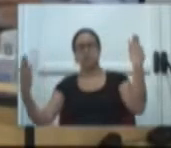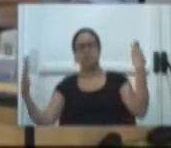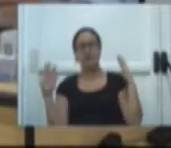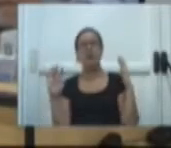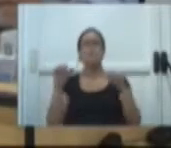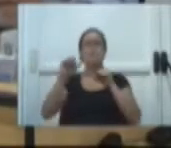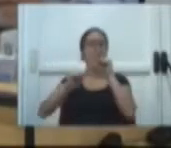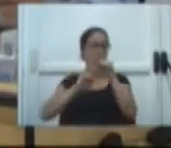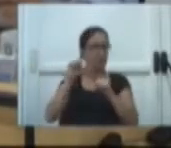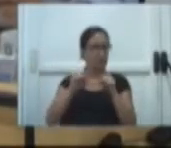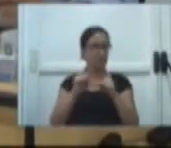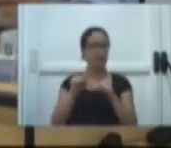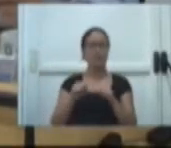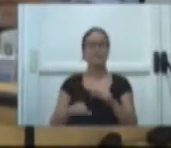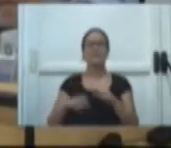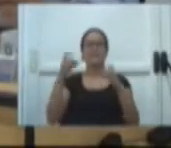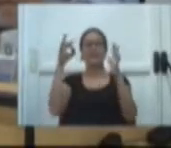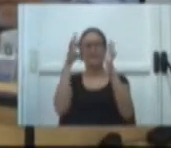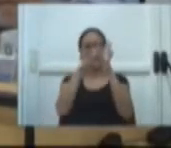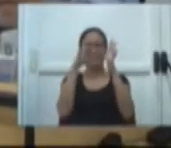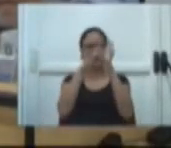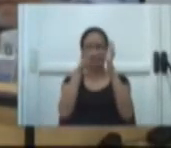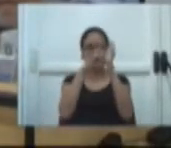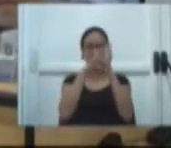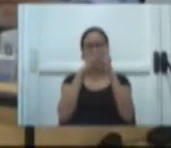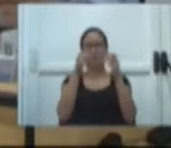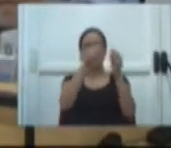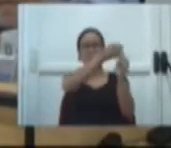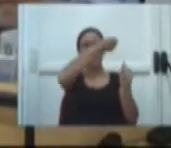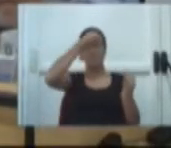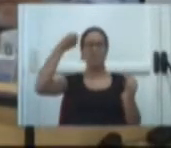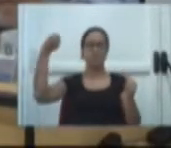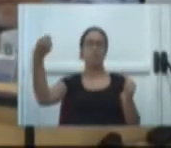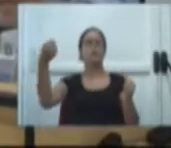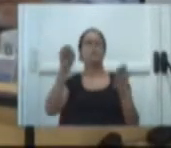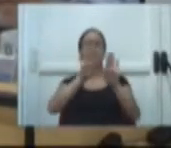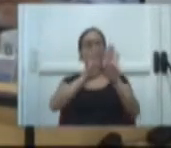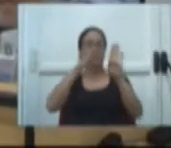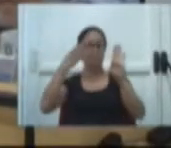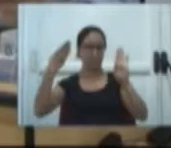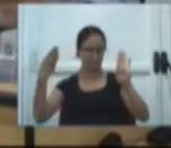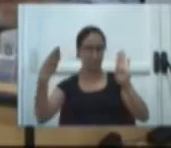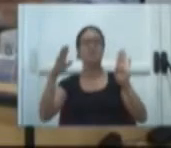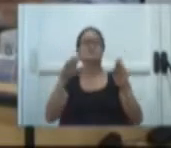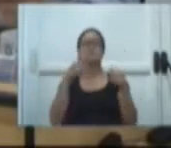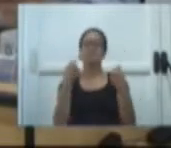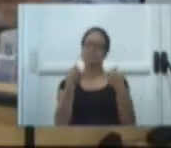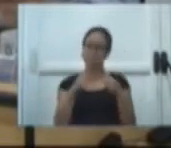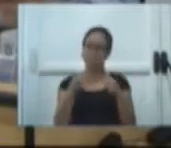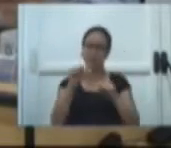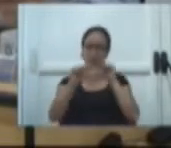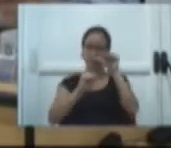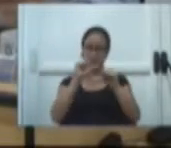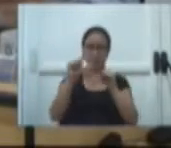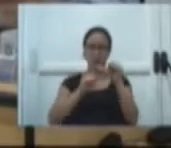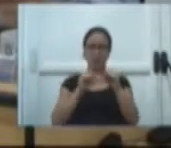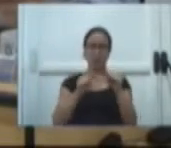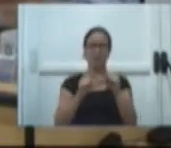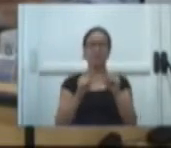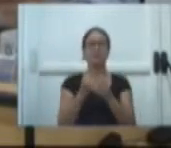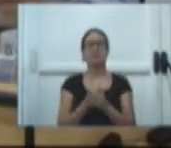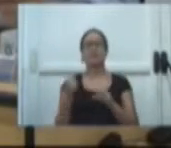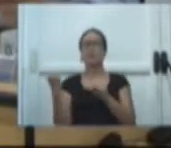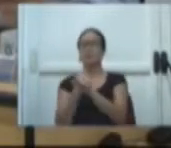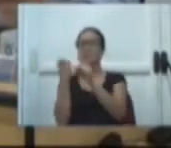outro material como esquadria metálica. Construção de acesso cimentado que liga a piscina ao campo de